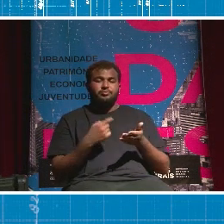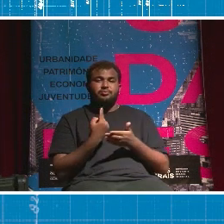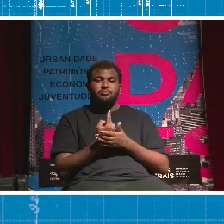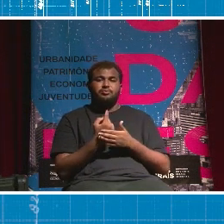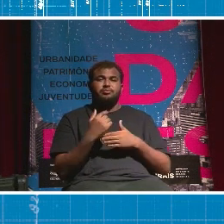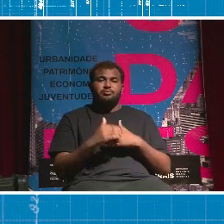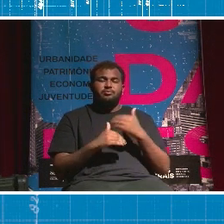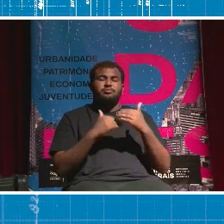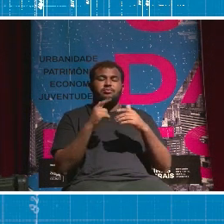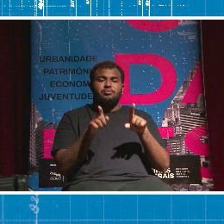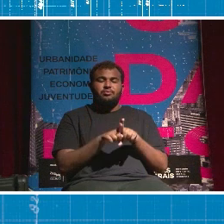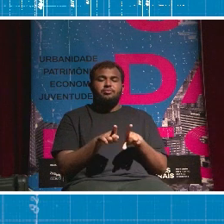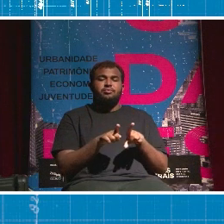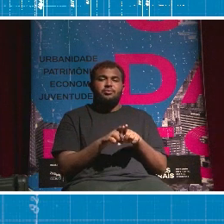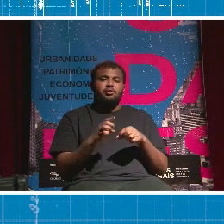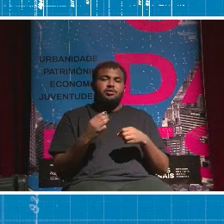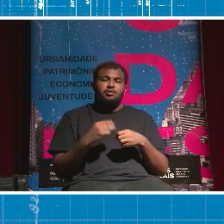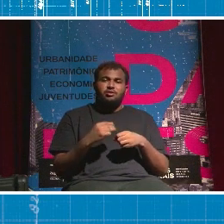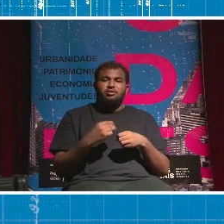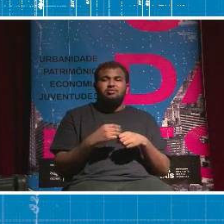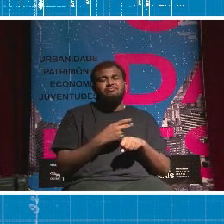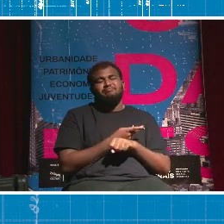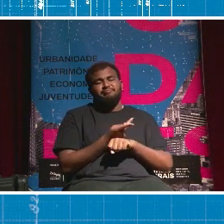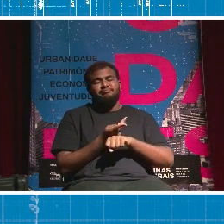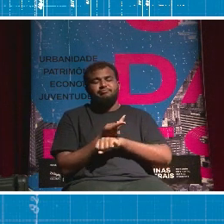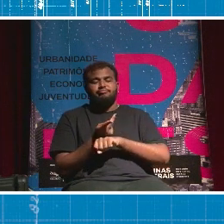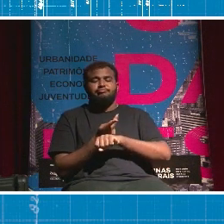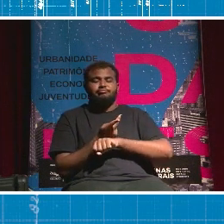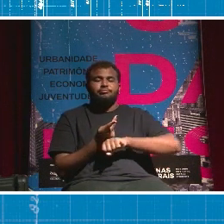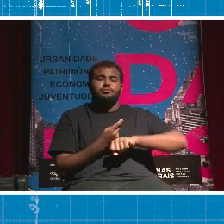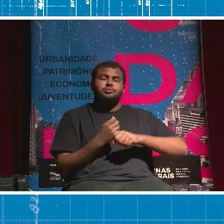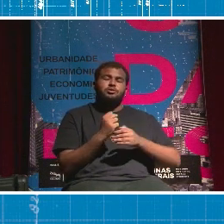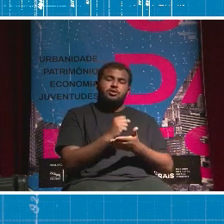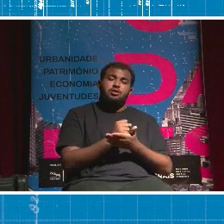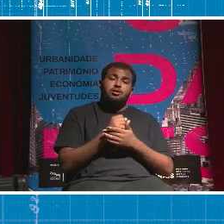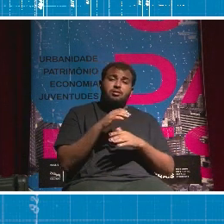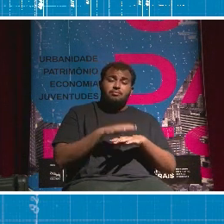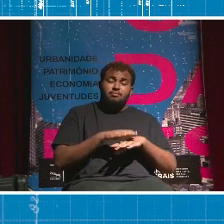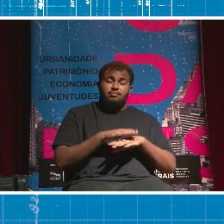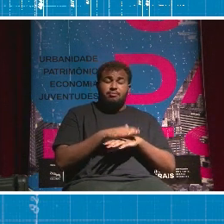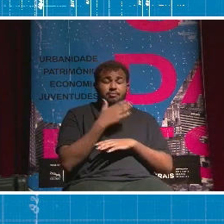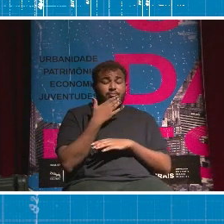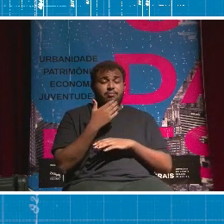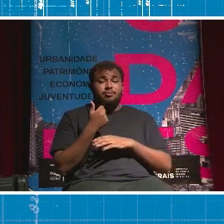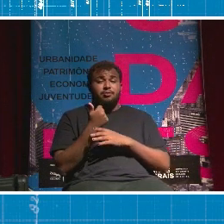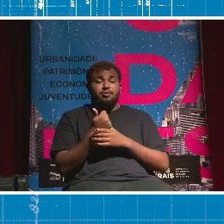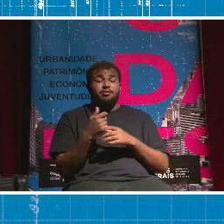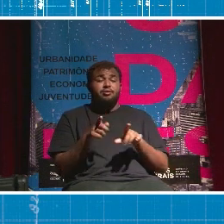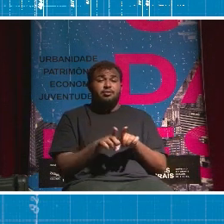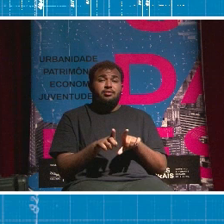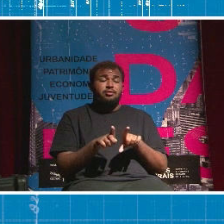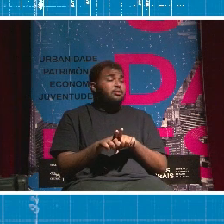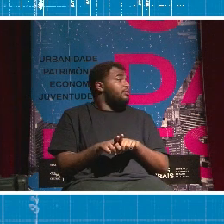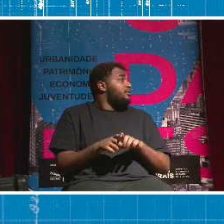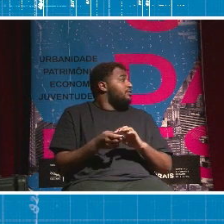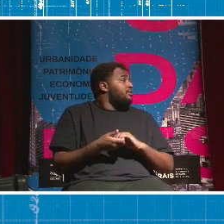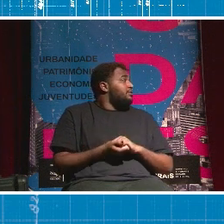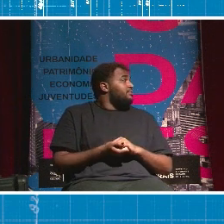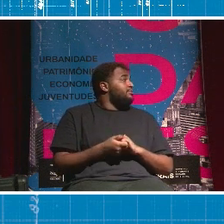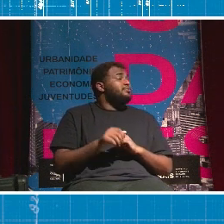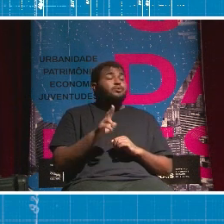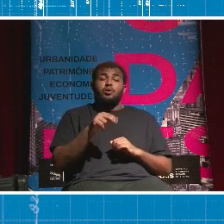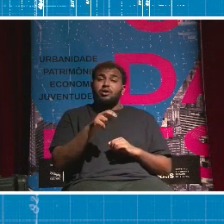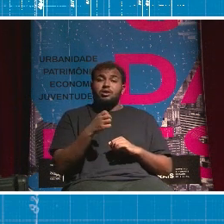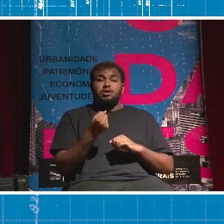secretarias municipais nessa busca de contribuir para uma boa governança da cidade criativa, da Unesco,